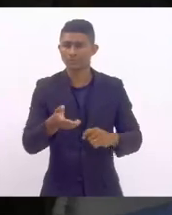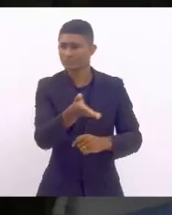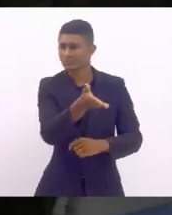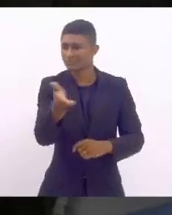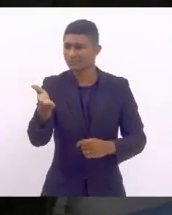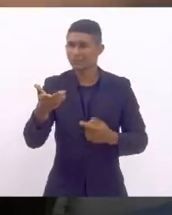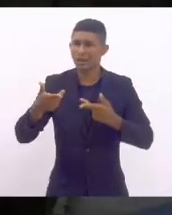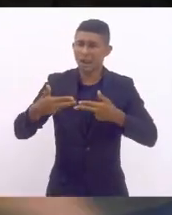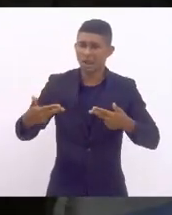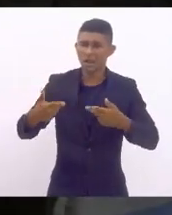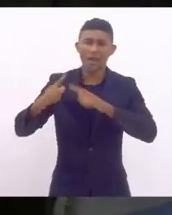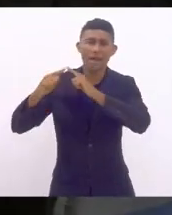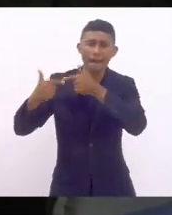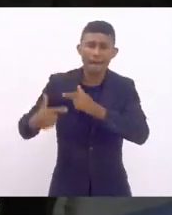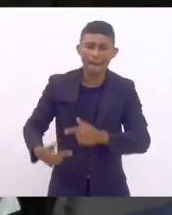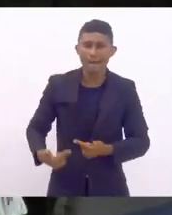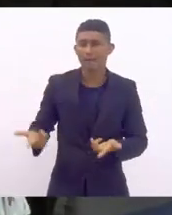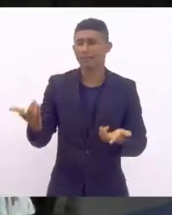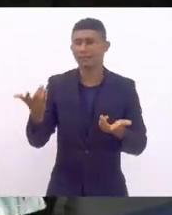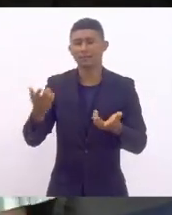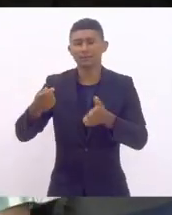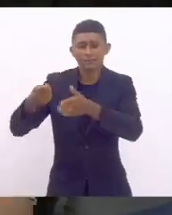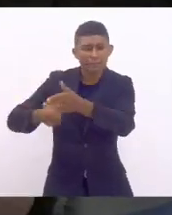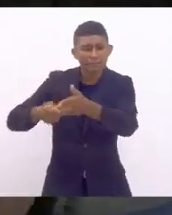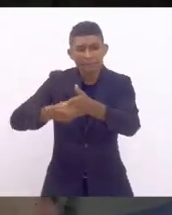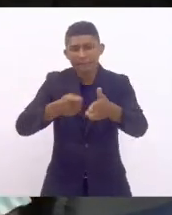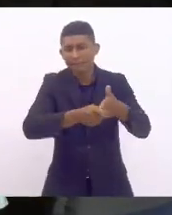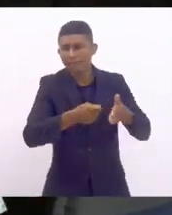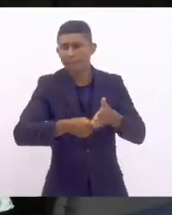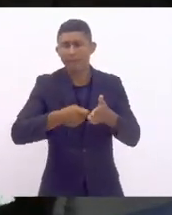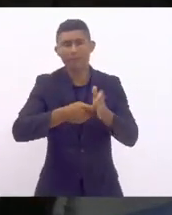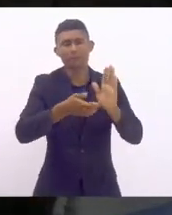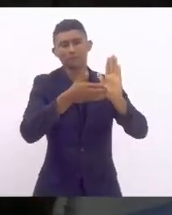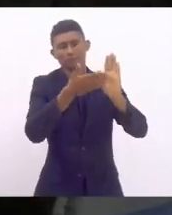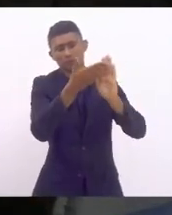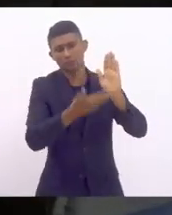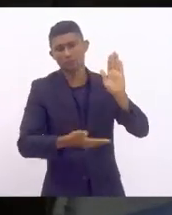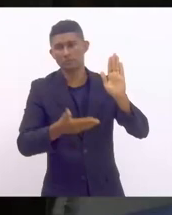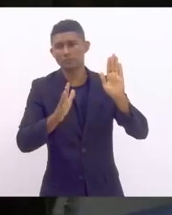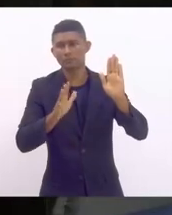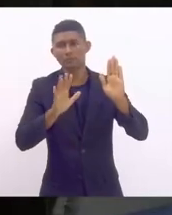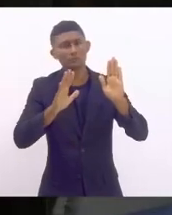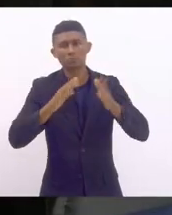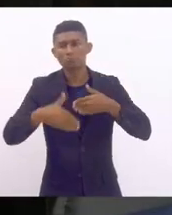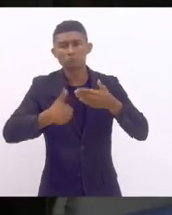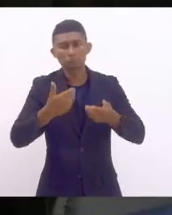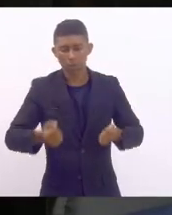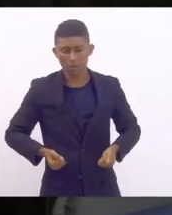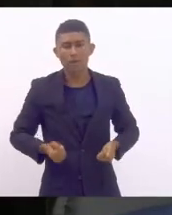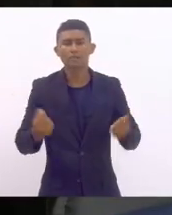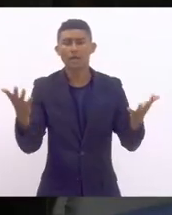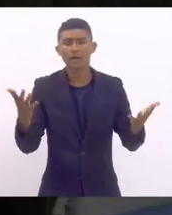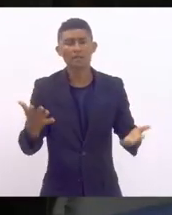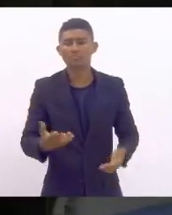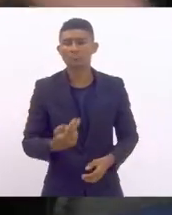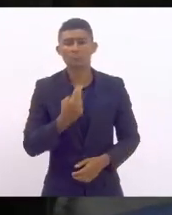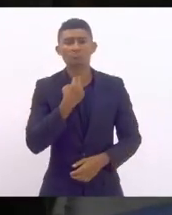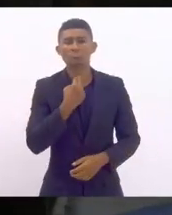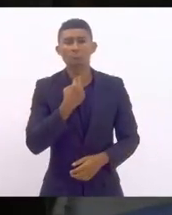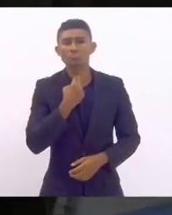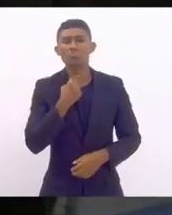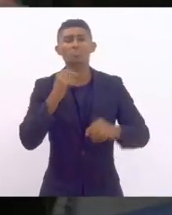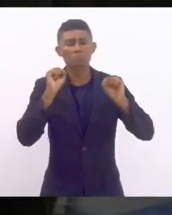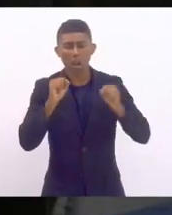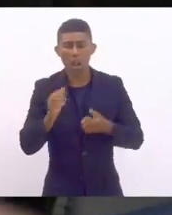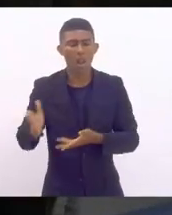heranças tributação progressiva essa proposta tá lá mas não vamos poder gastar nós podemos